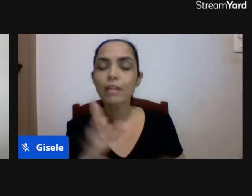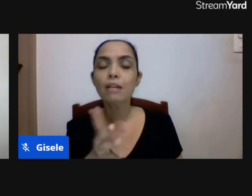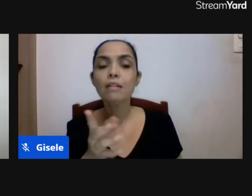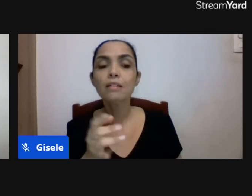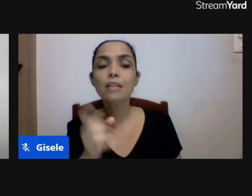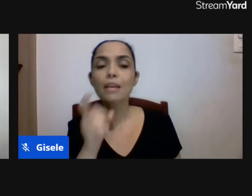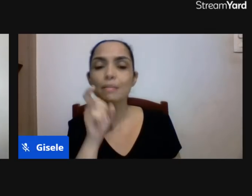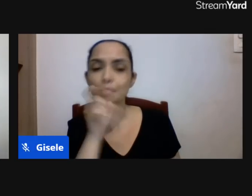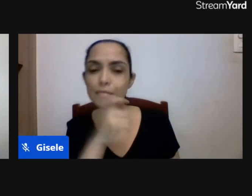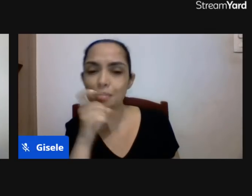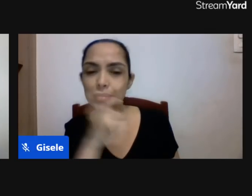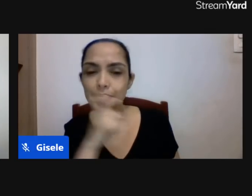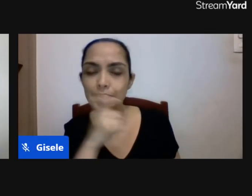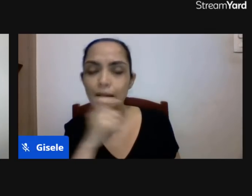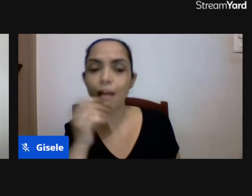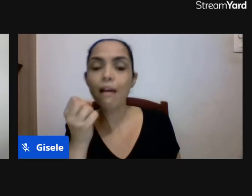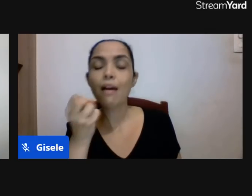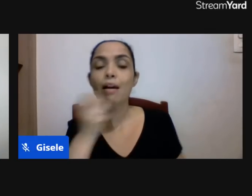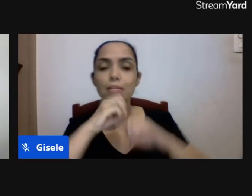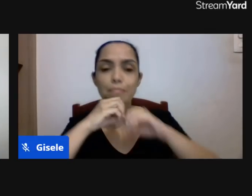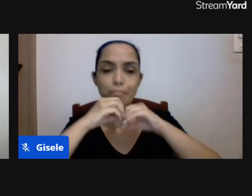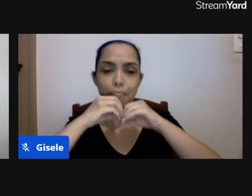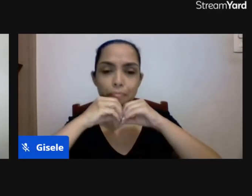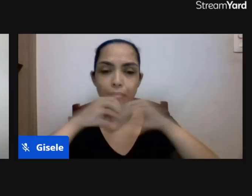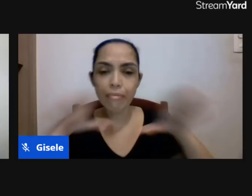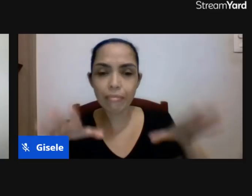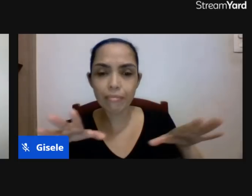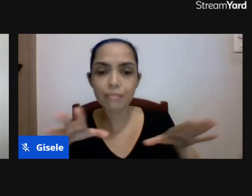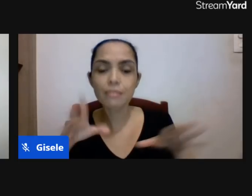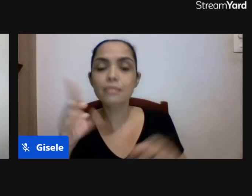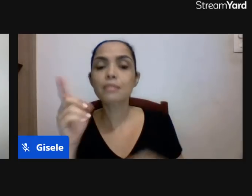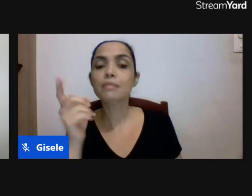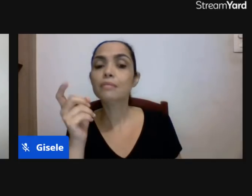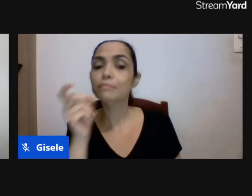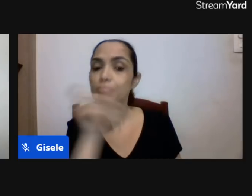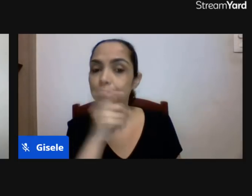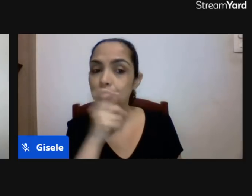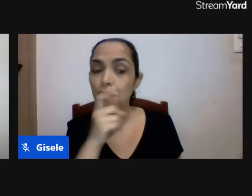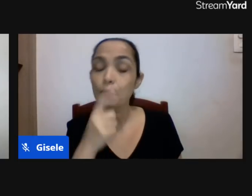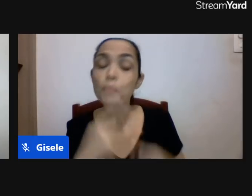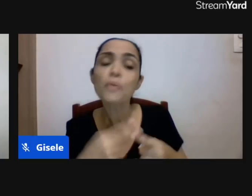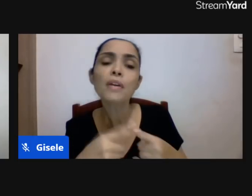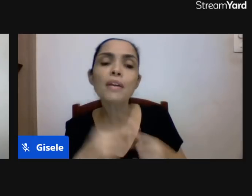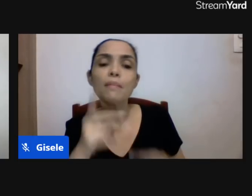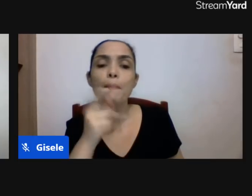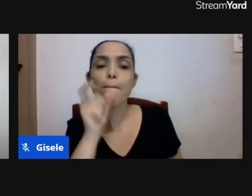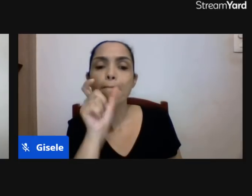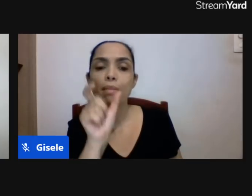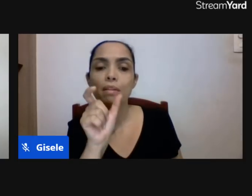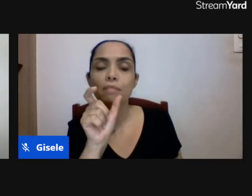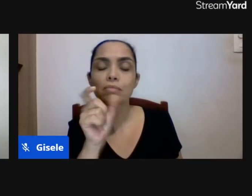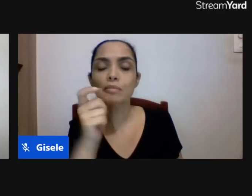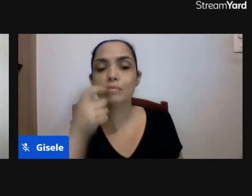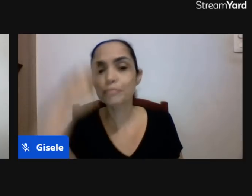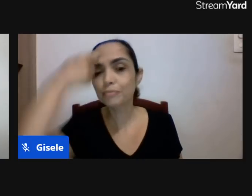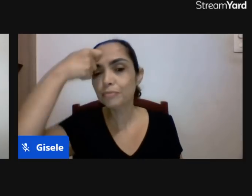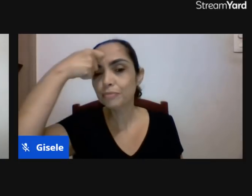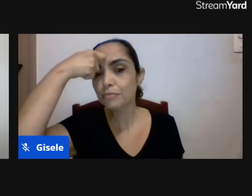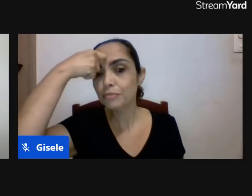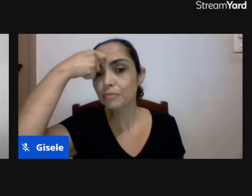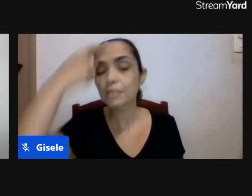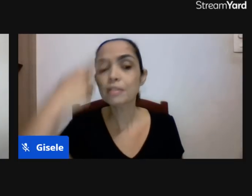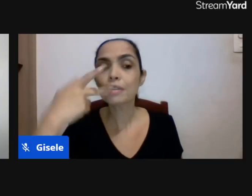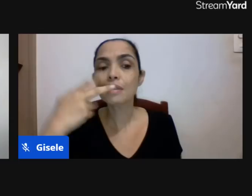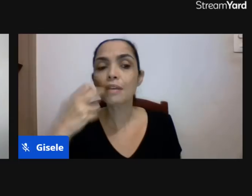espalhada assim muito rapidamente. Mas esse termômetro, por que ele chama termômetro de infravermelho? Só para vocês entenderem, porque as pessoas acham que ele